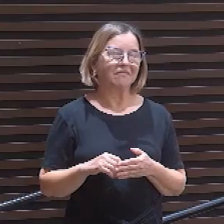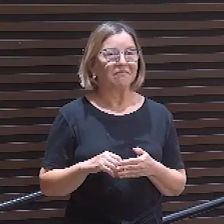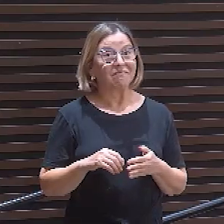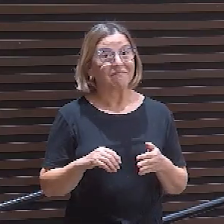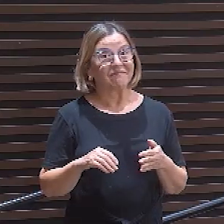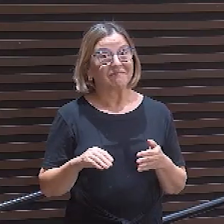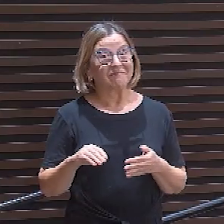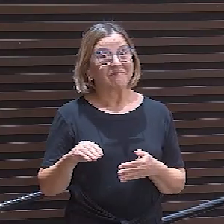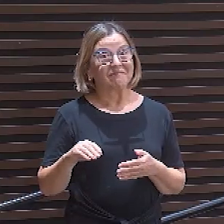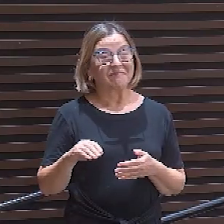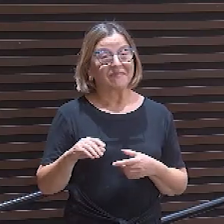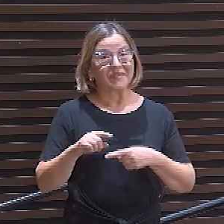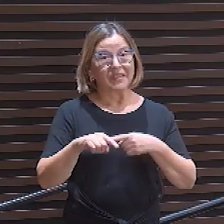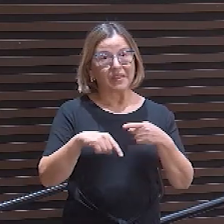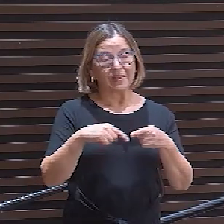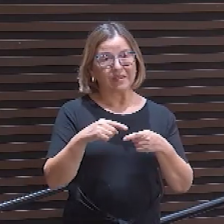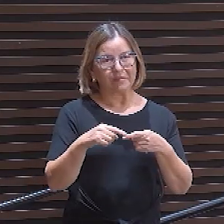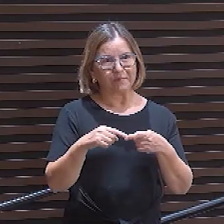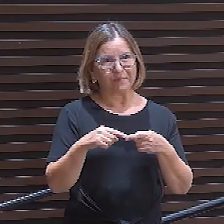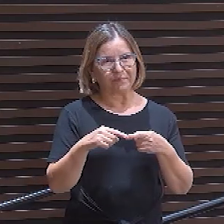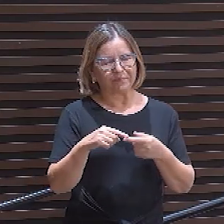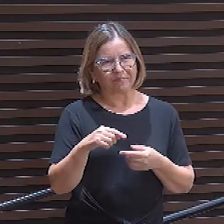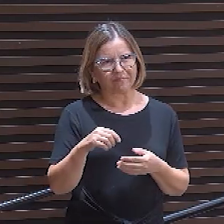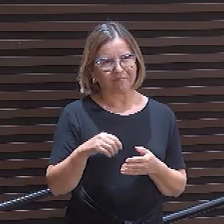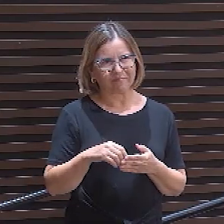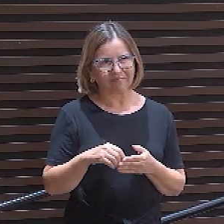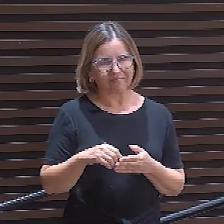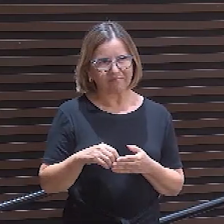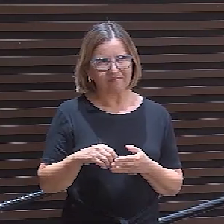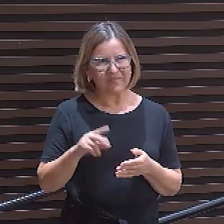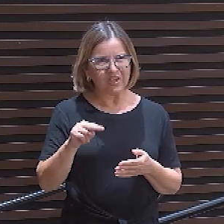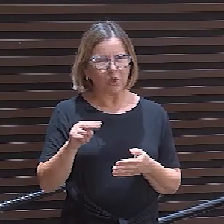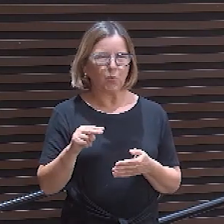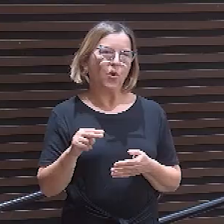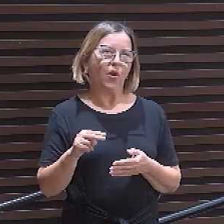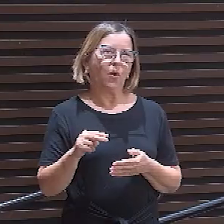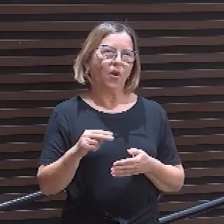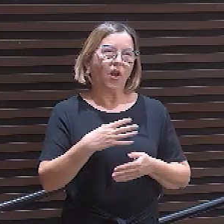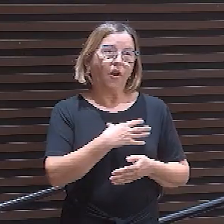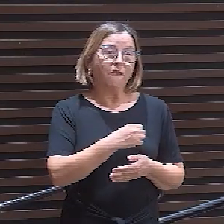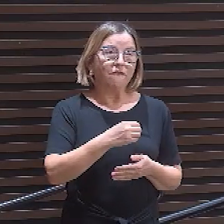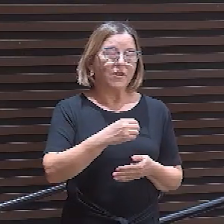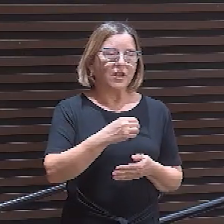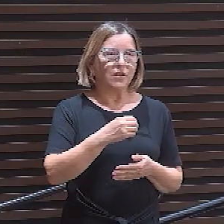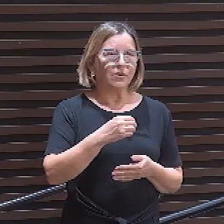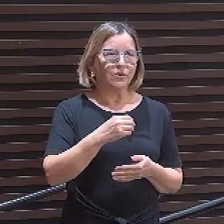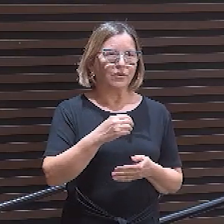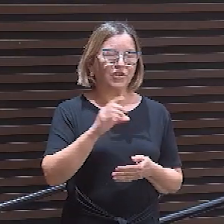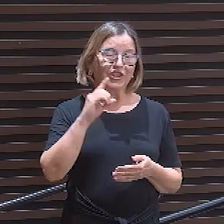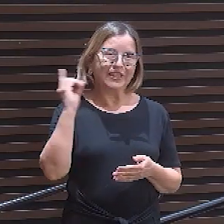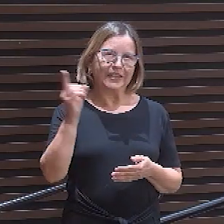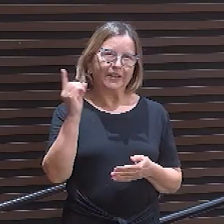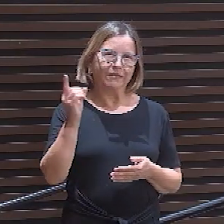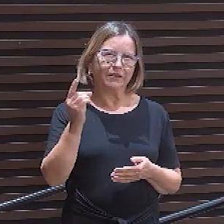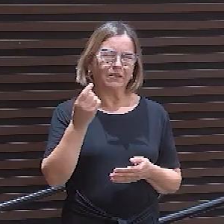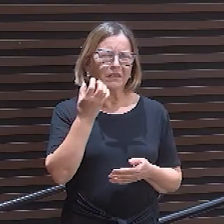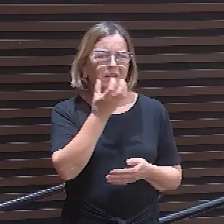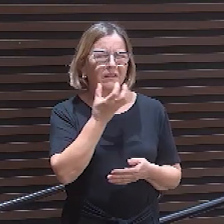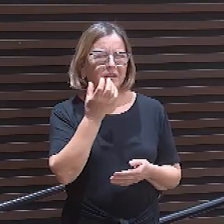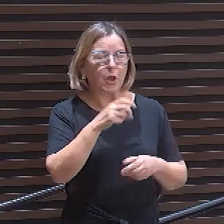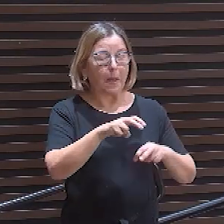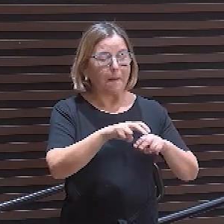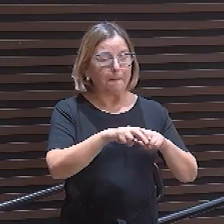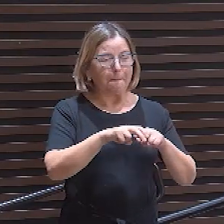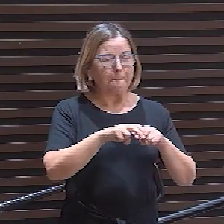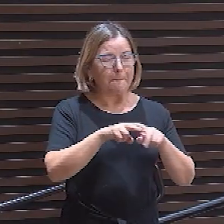Aminon? Aminon era o filho de Davi que se apaixonou por Tamar, a